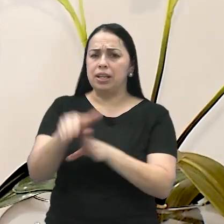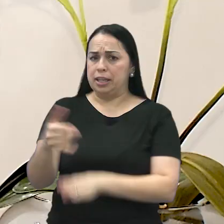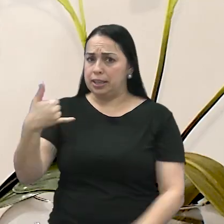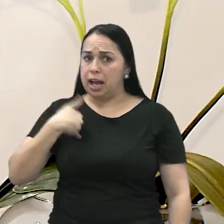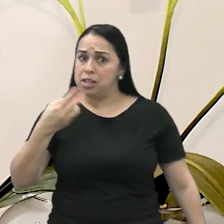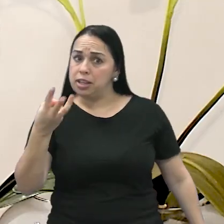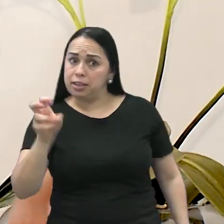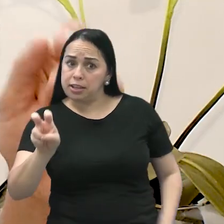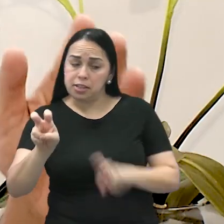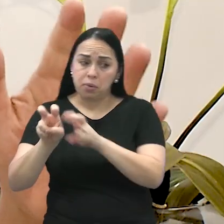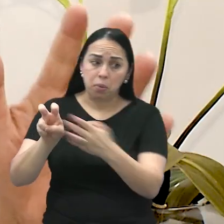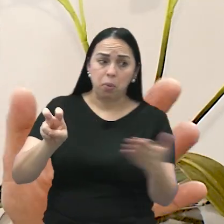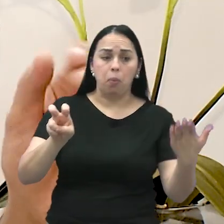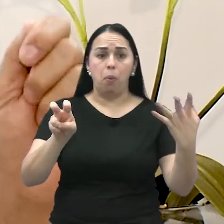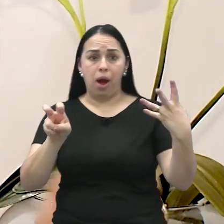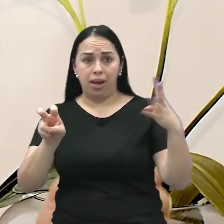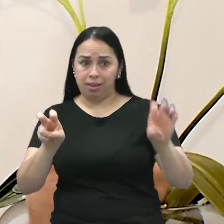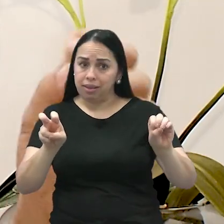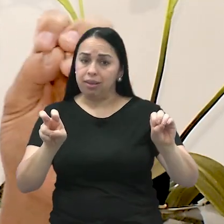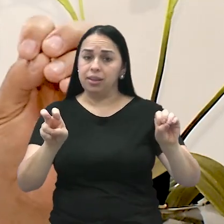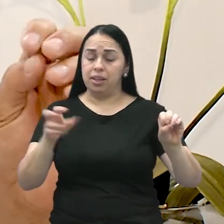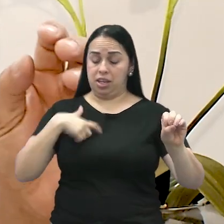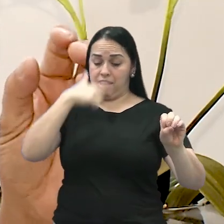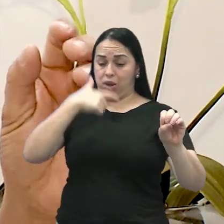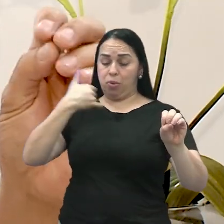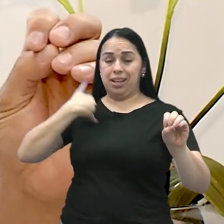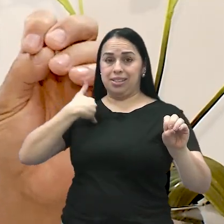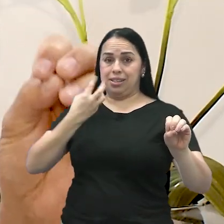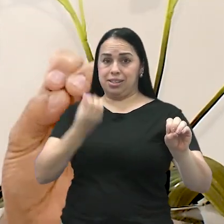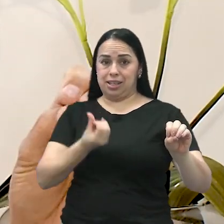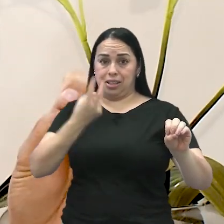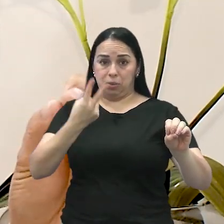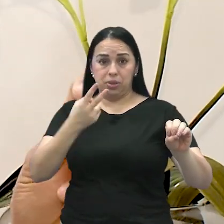fazer 62, tem que fazer a